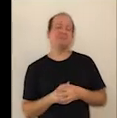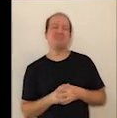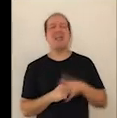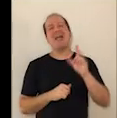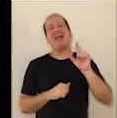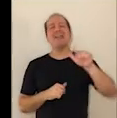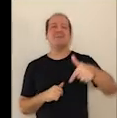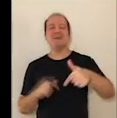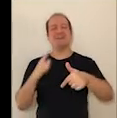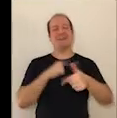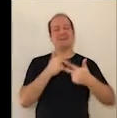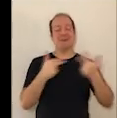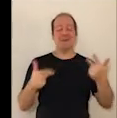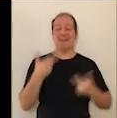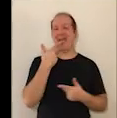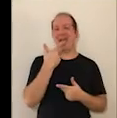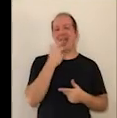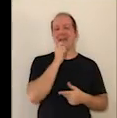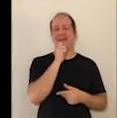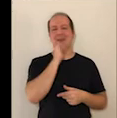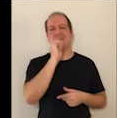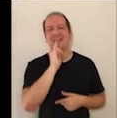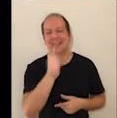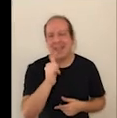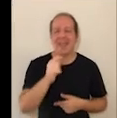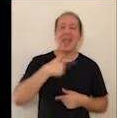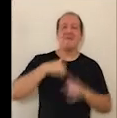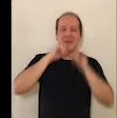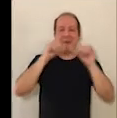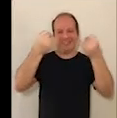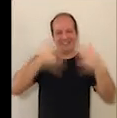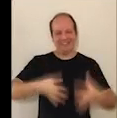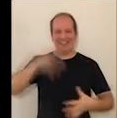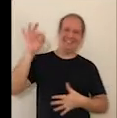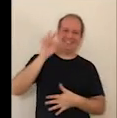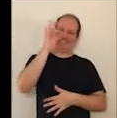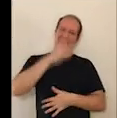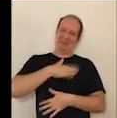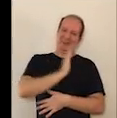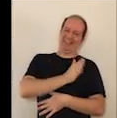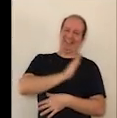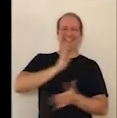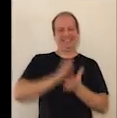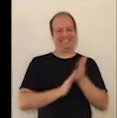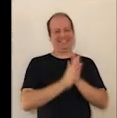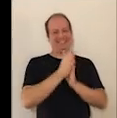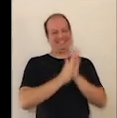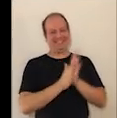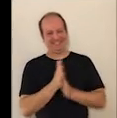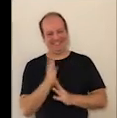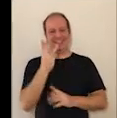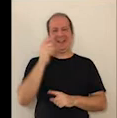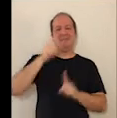É, e depois tem uma coisa que eu não contei pra ninguém, mas pra você eu conto, parasitinha do meu coração. Uns